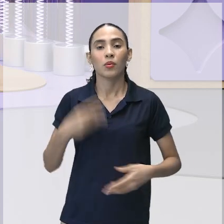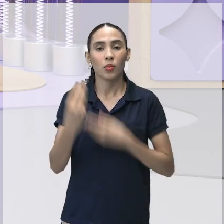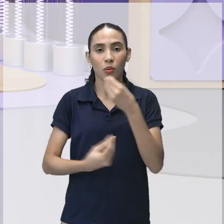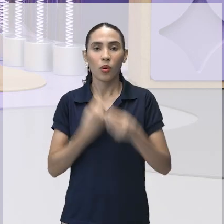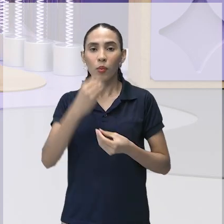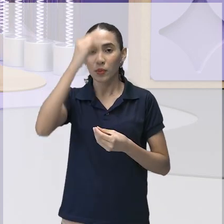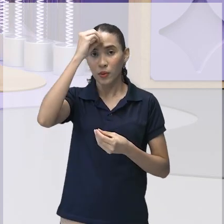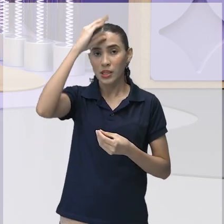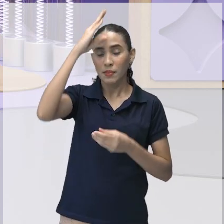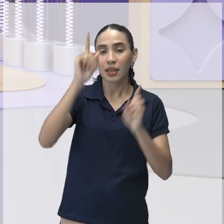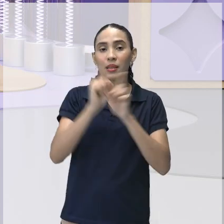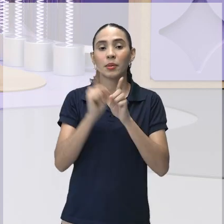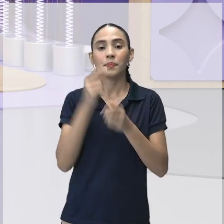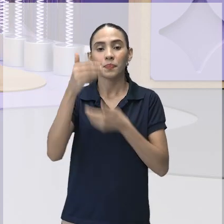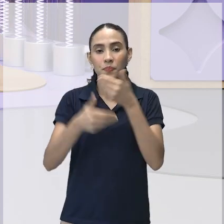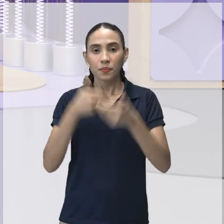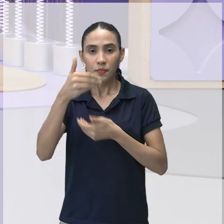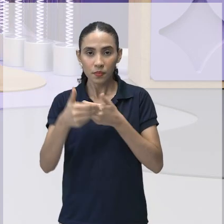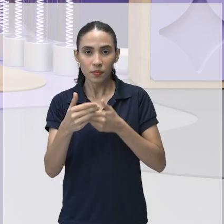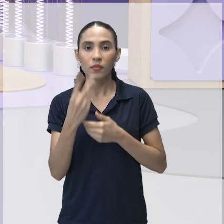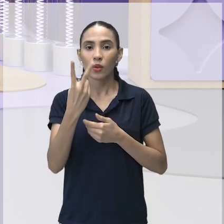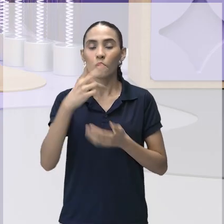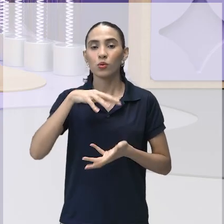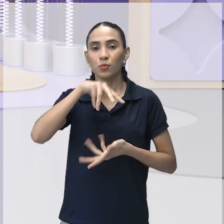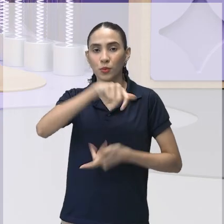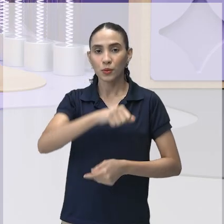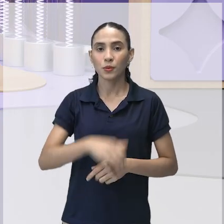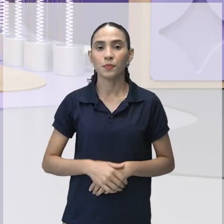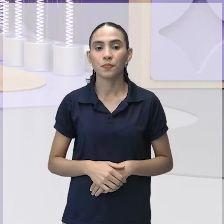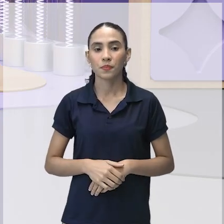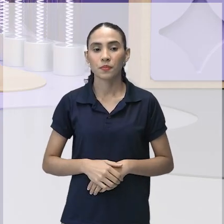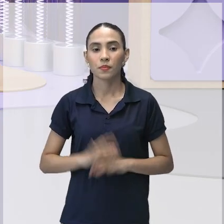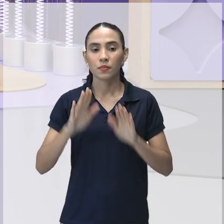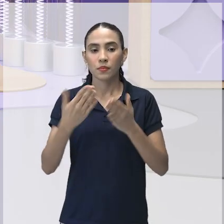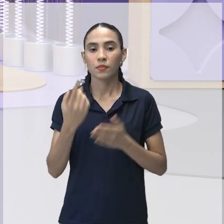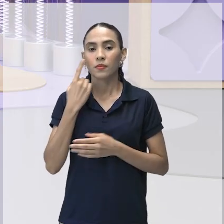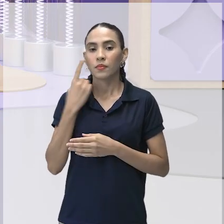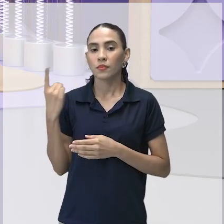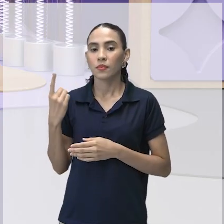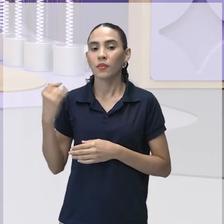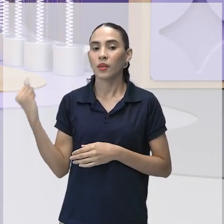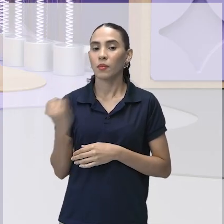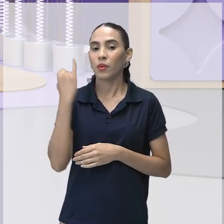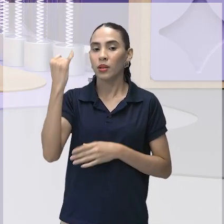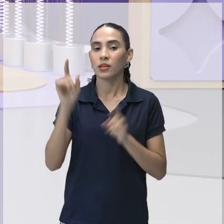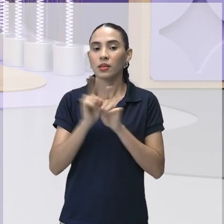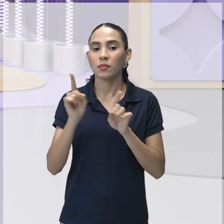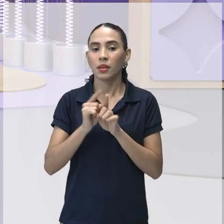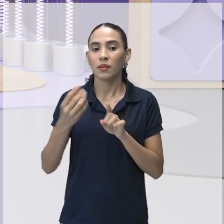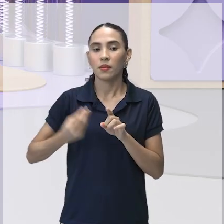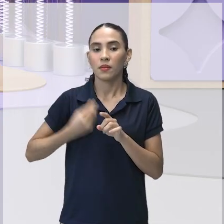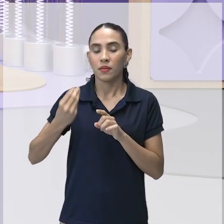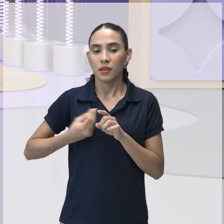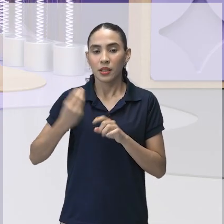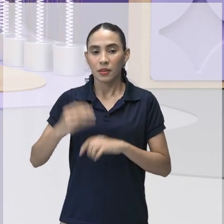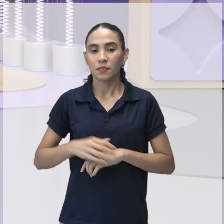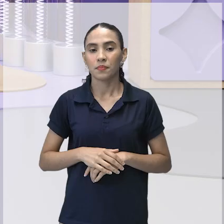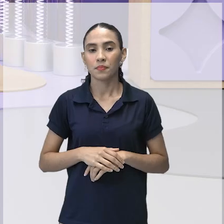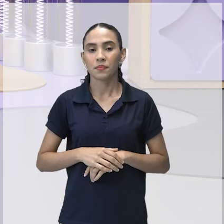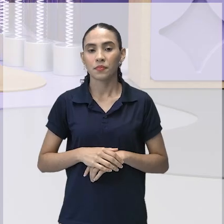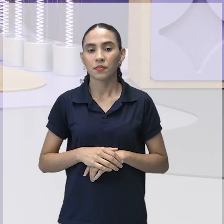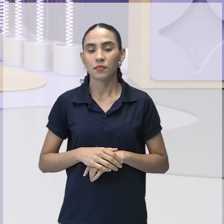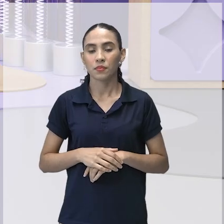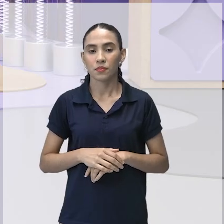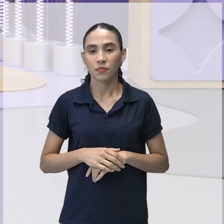do conhecimento e do funcionamento desses 2 mundos. Olha a importância dos mitos para a vida dos religiosos.